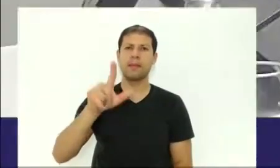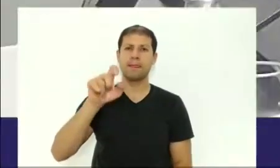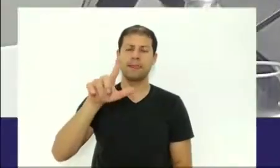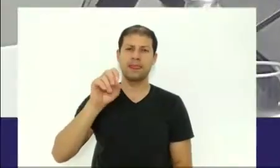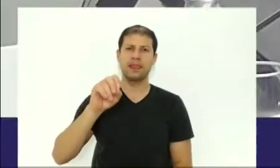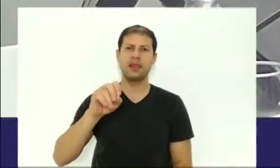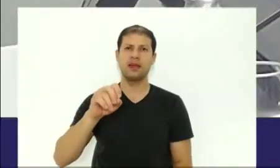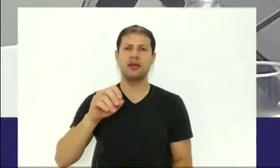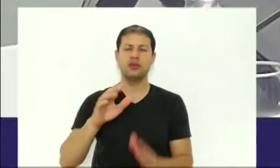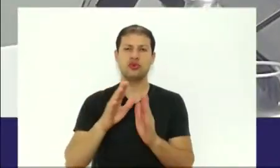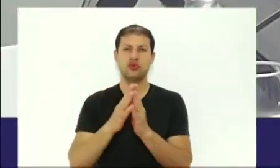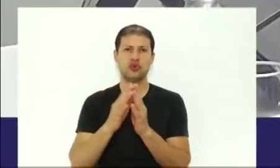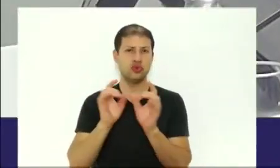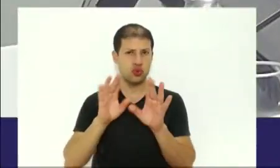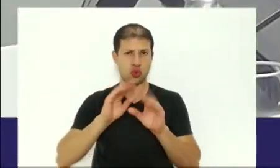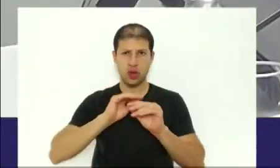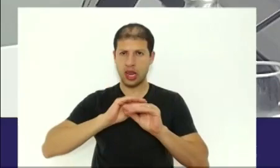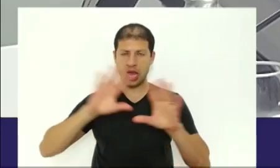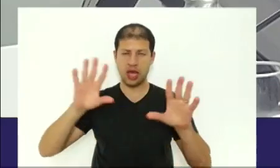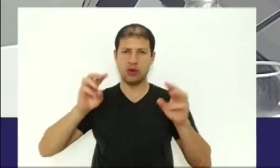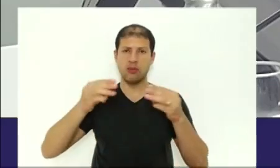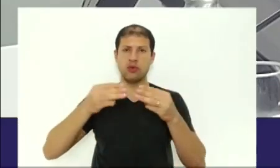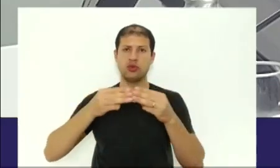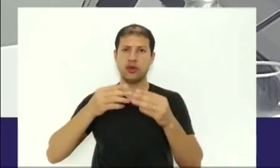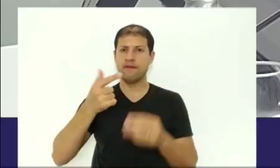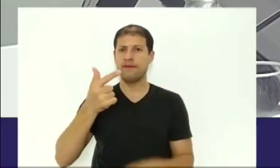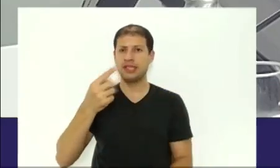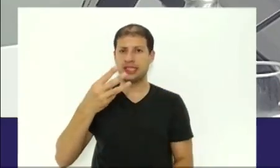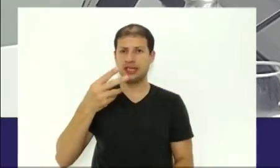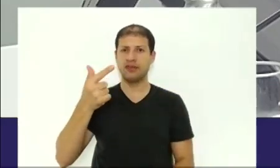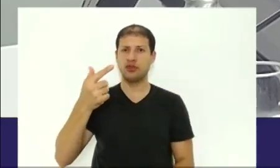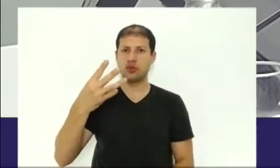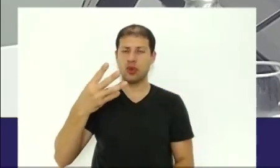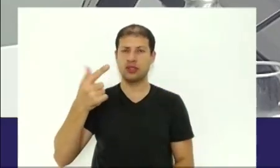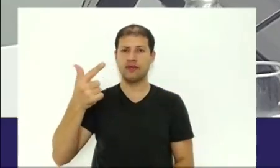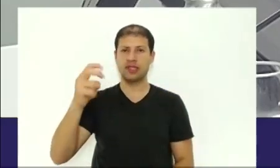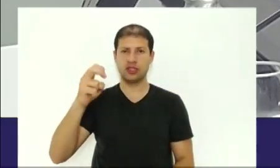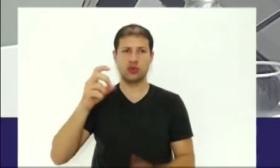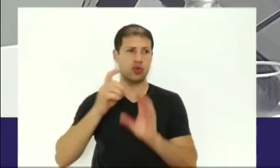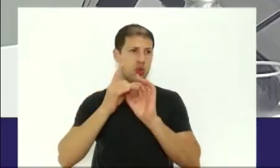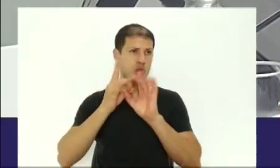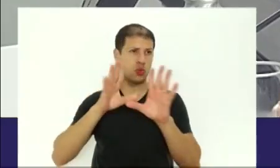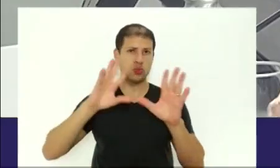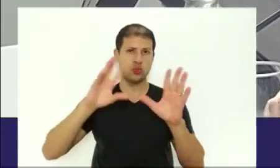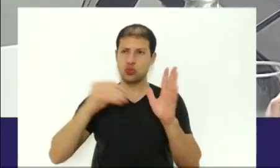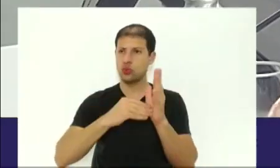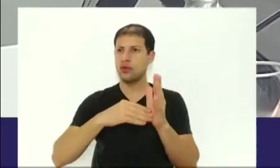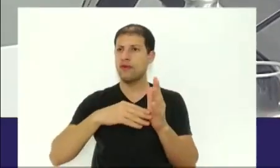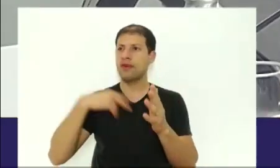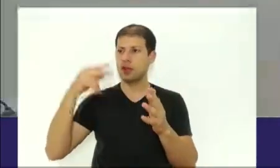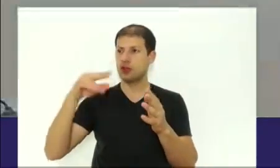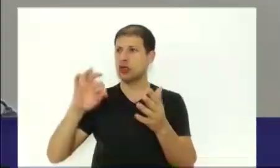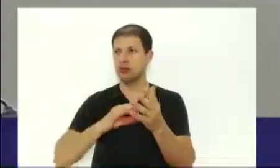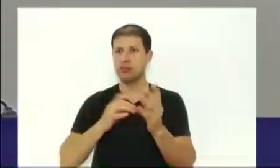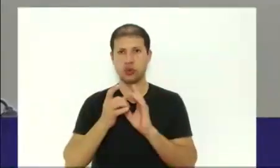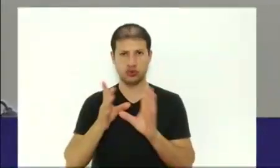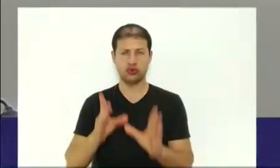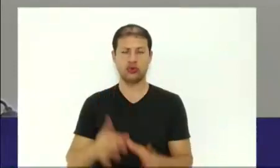para deixar claro, as moções 23, 24 e 25 estão à disposição de todos os vereadores para assinatura.